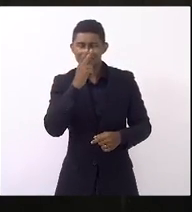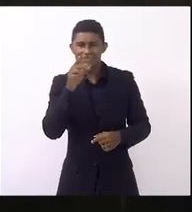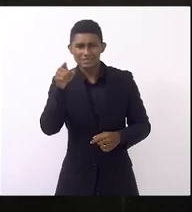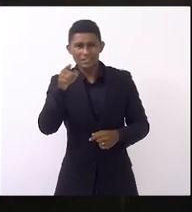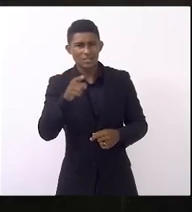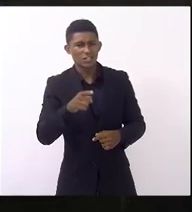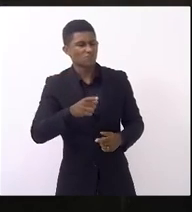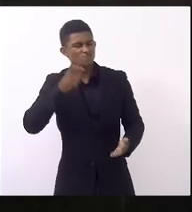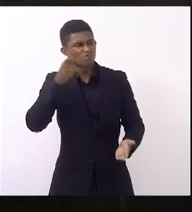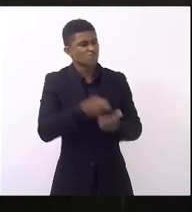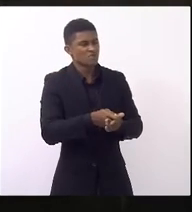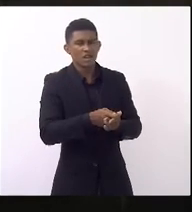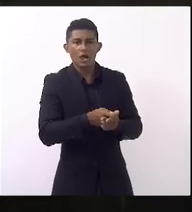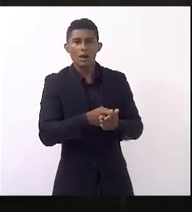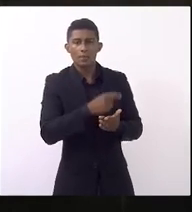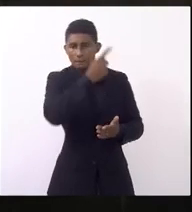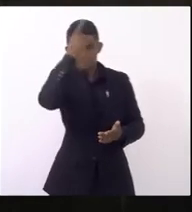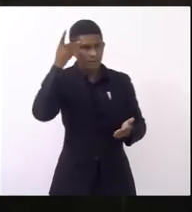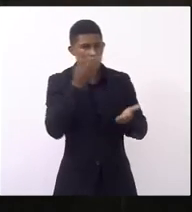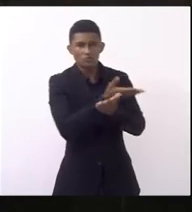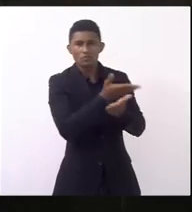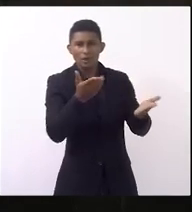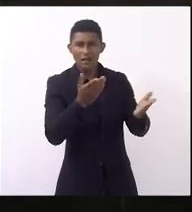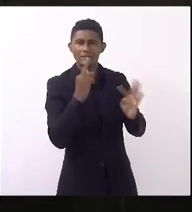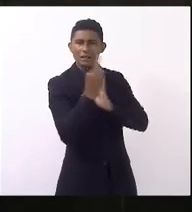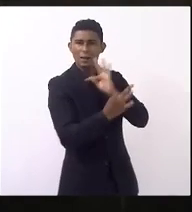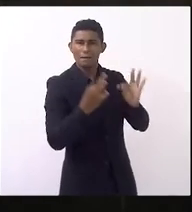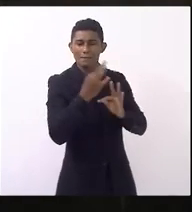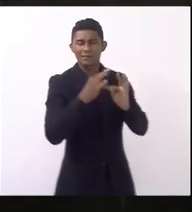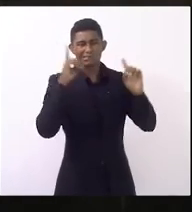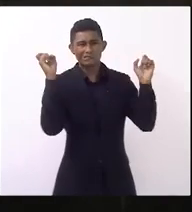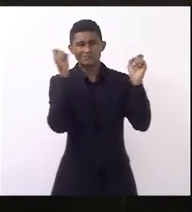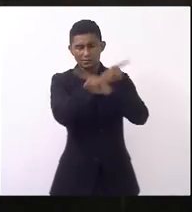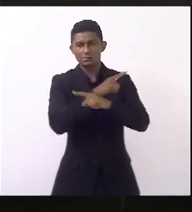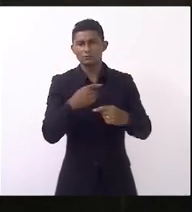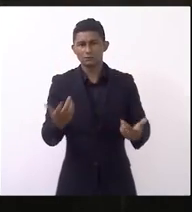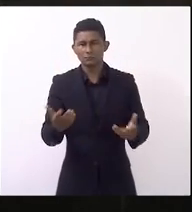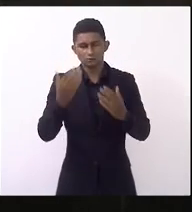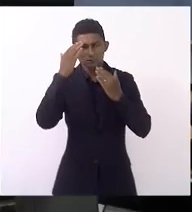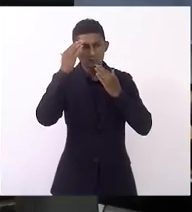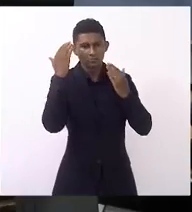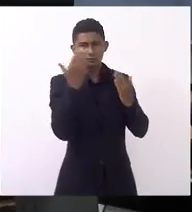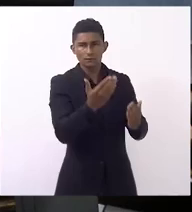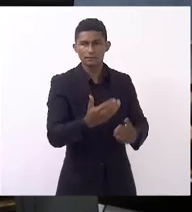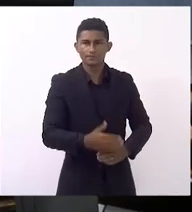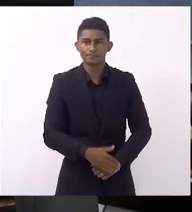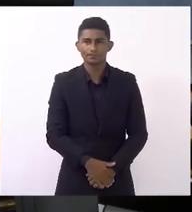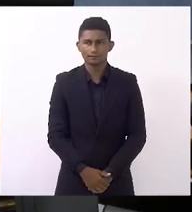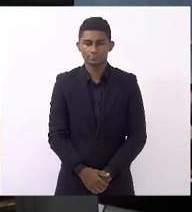inviabiliza o avanço no tratamento de pessoas com transtorno mental do Brasil. Muito obrigado.